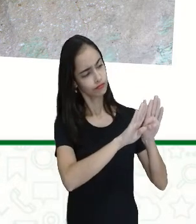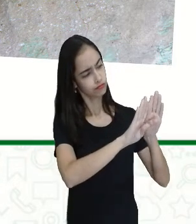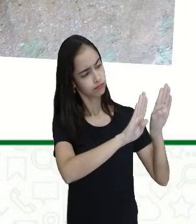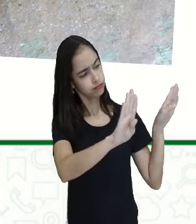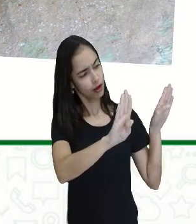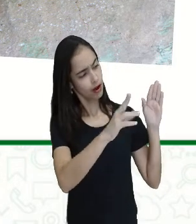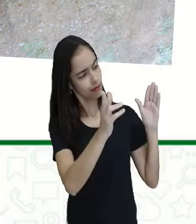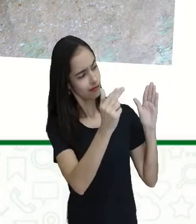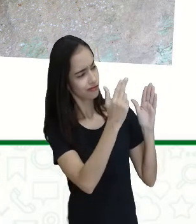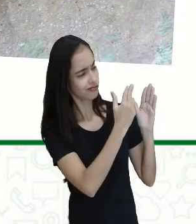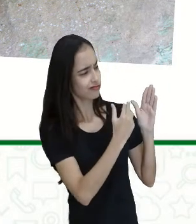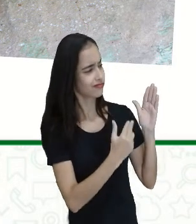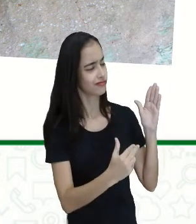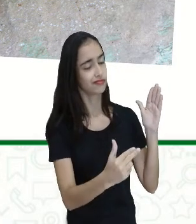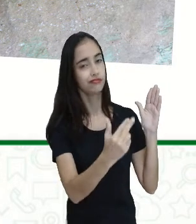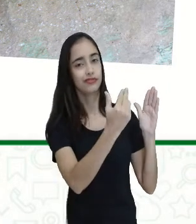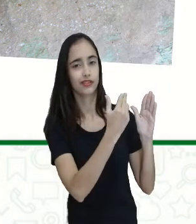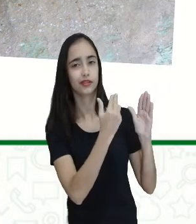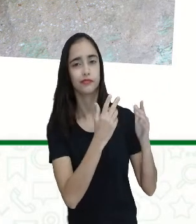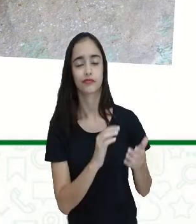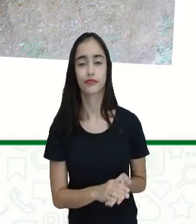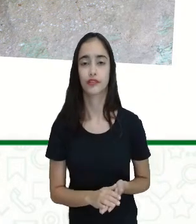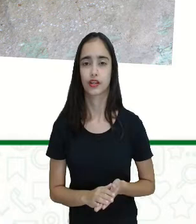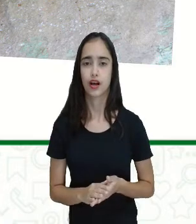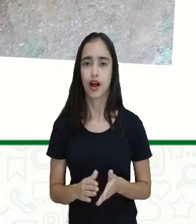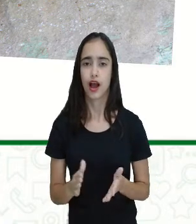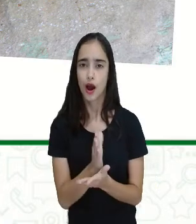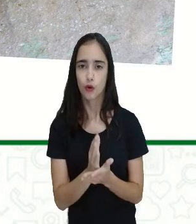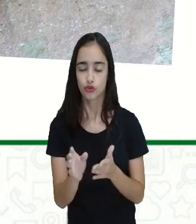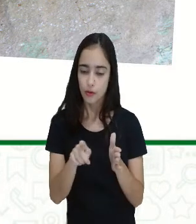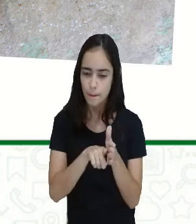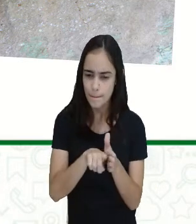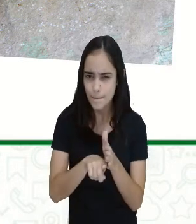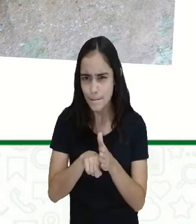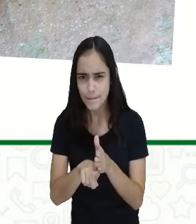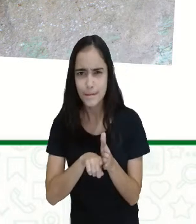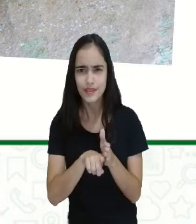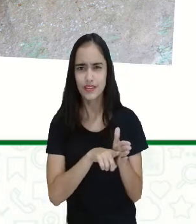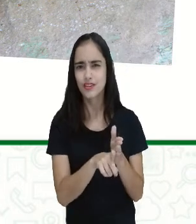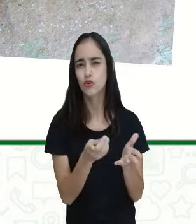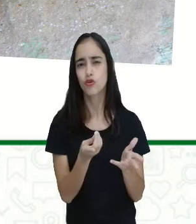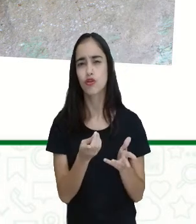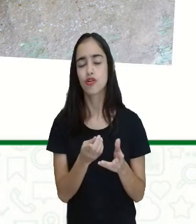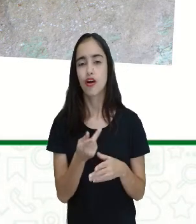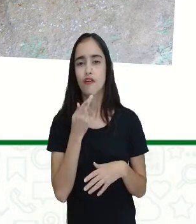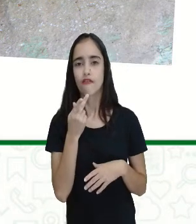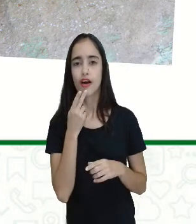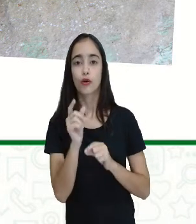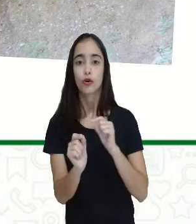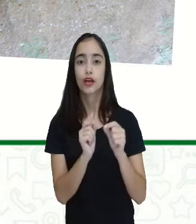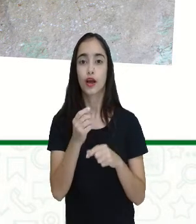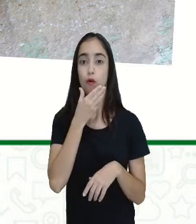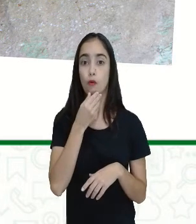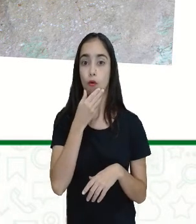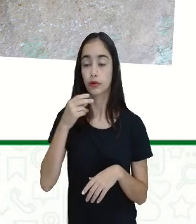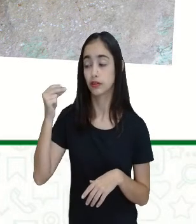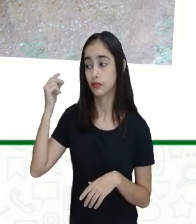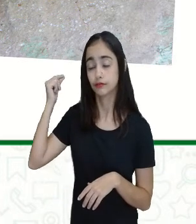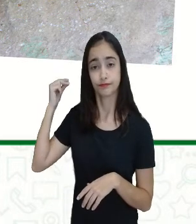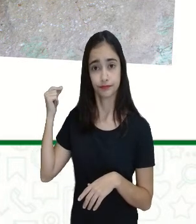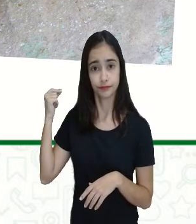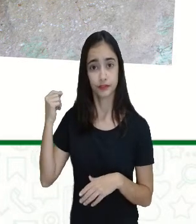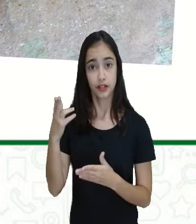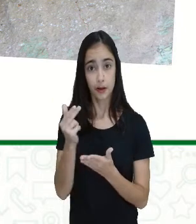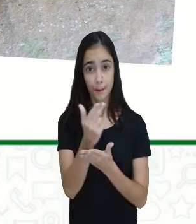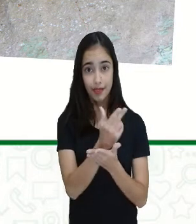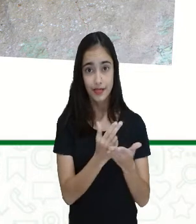era dizem os estudiosos que o homem pré-histórico pintava porque ele era uma forma de